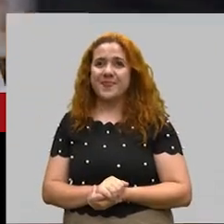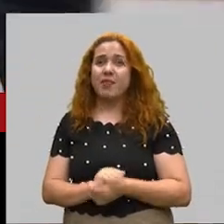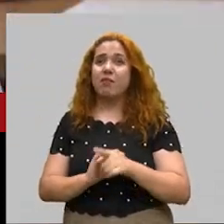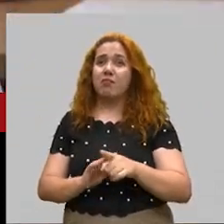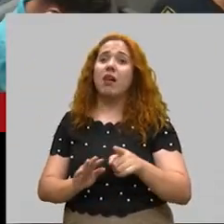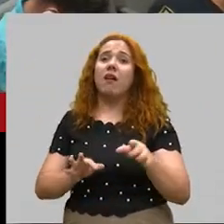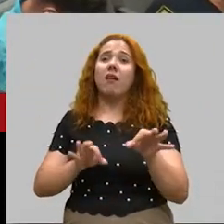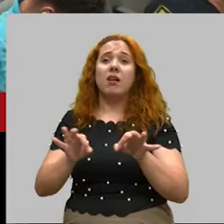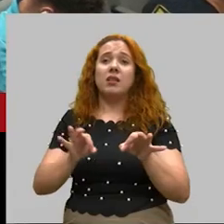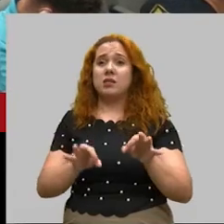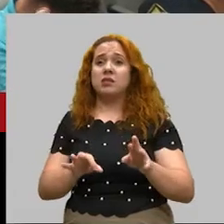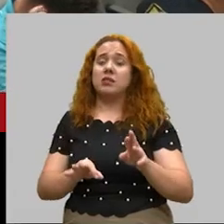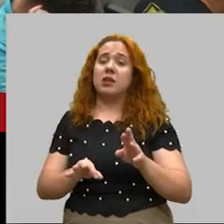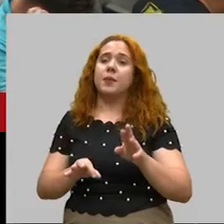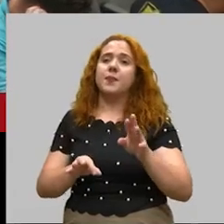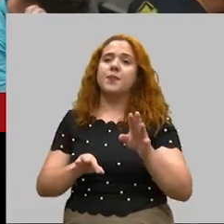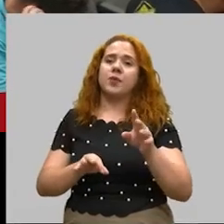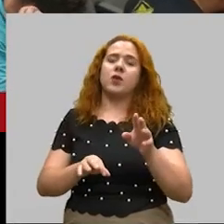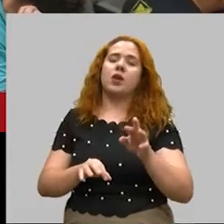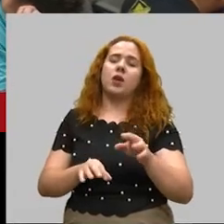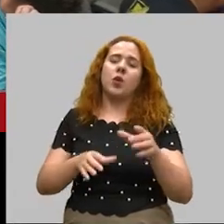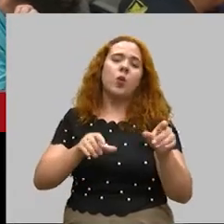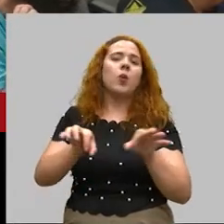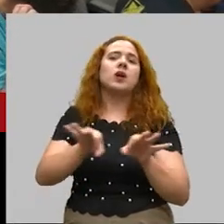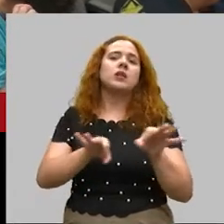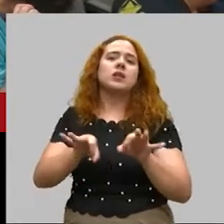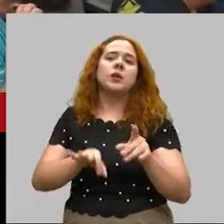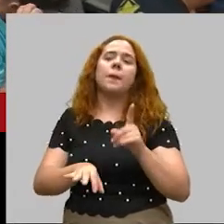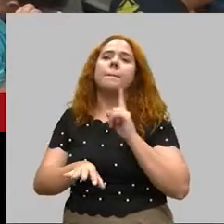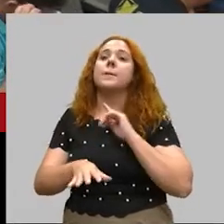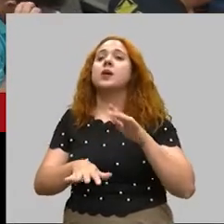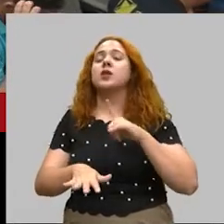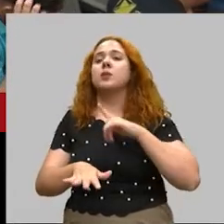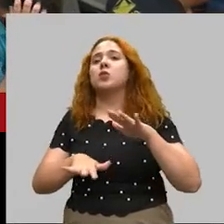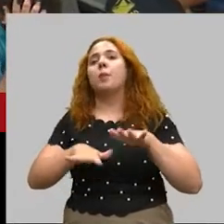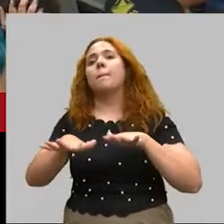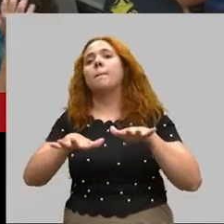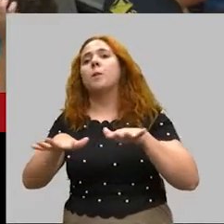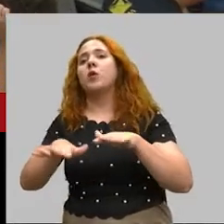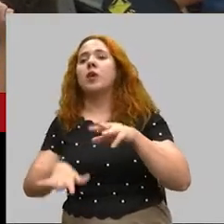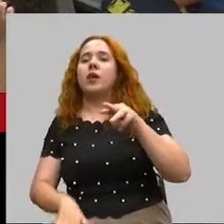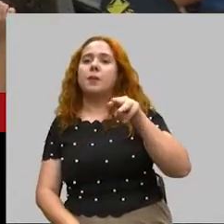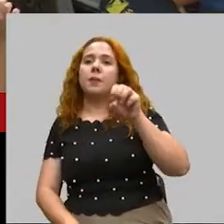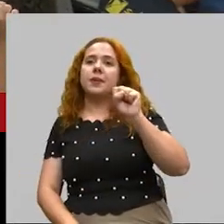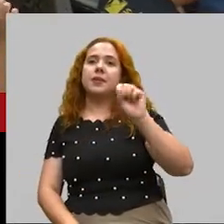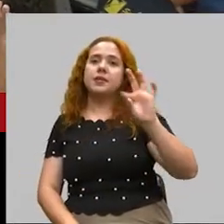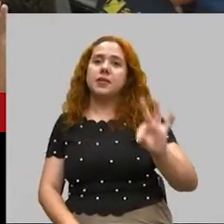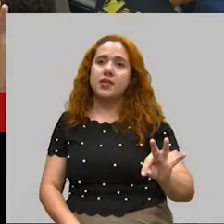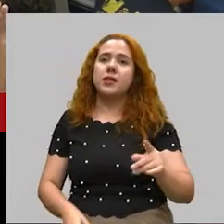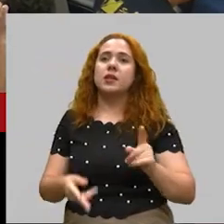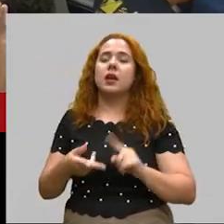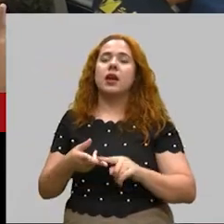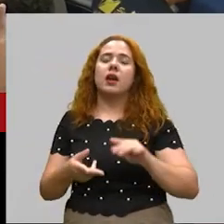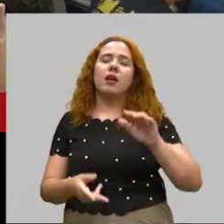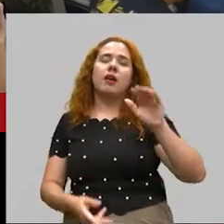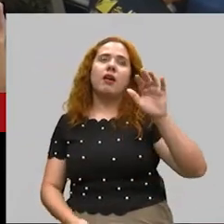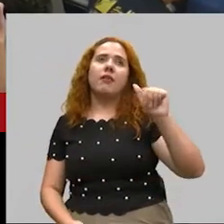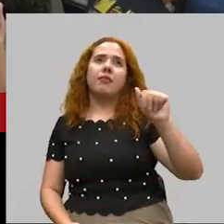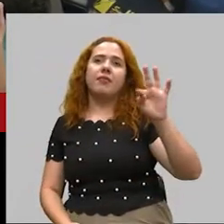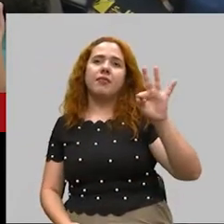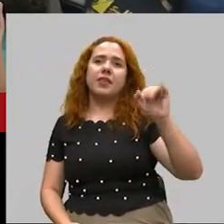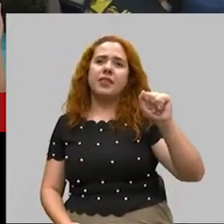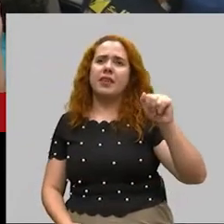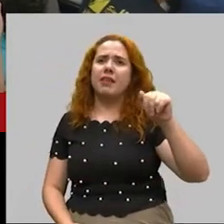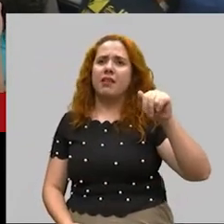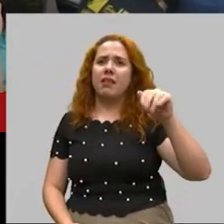de Educação do campo nós temos é o movimento sem terra né o MST nós temos a feta Eng nós temos a